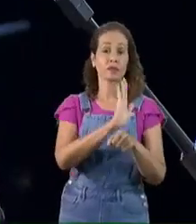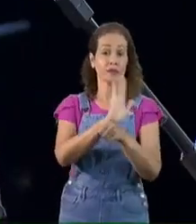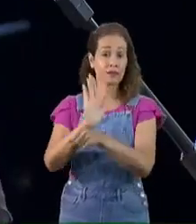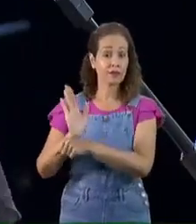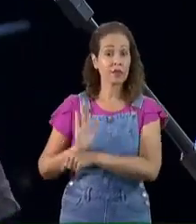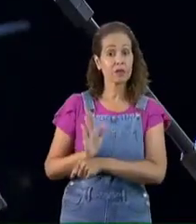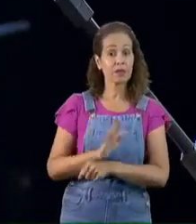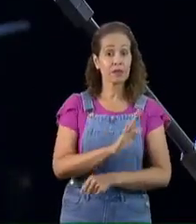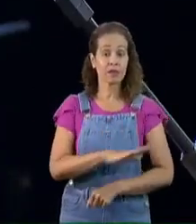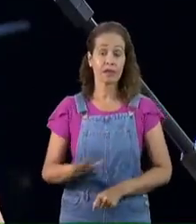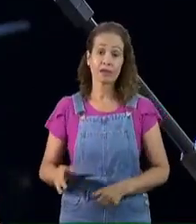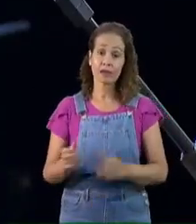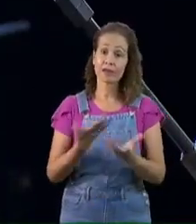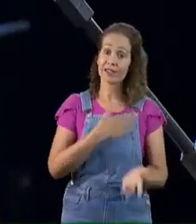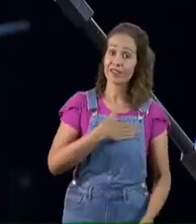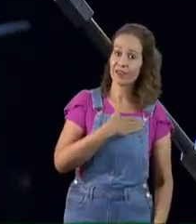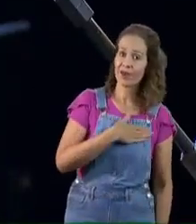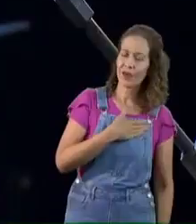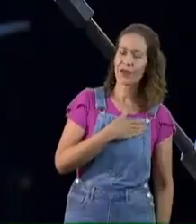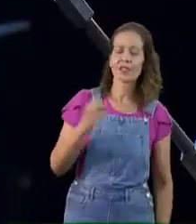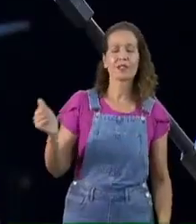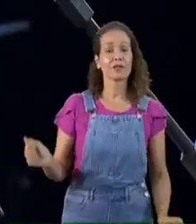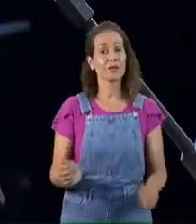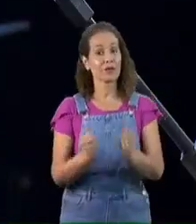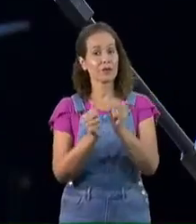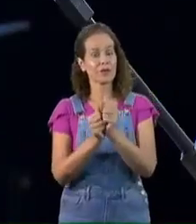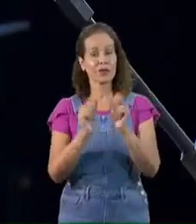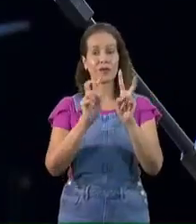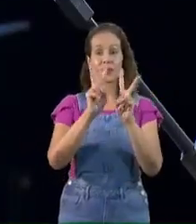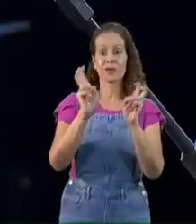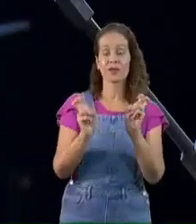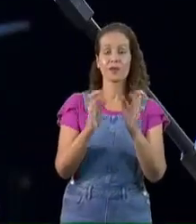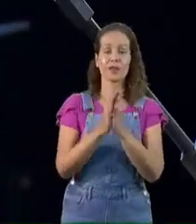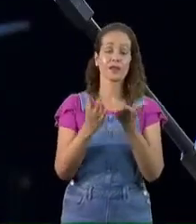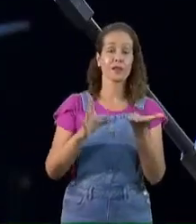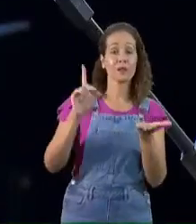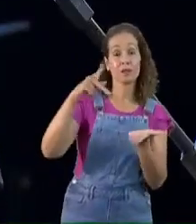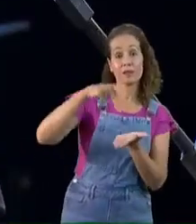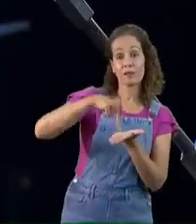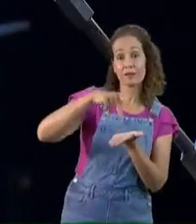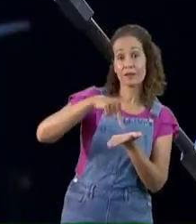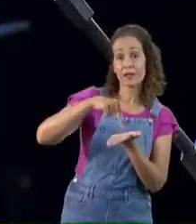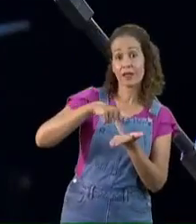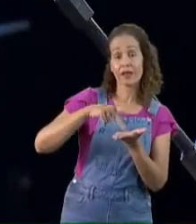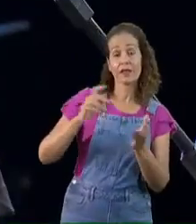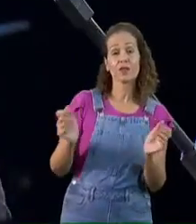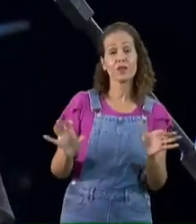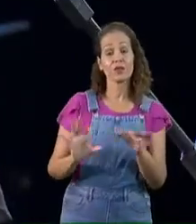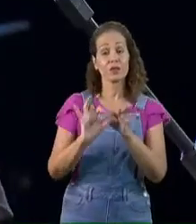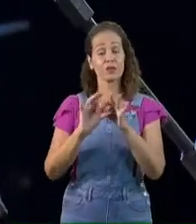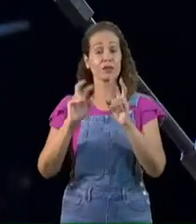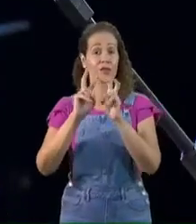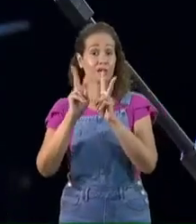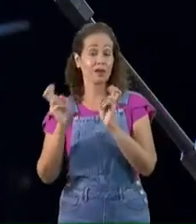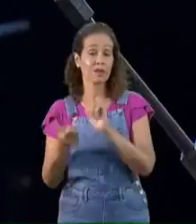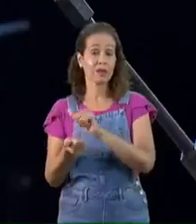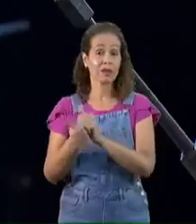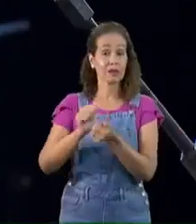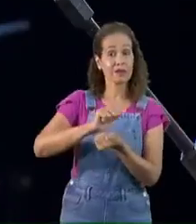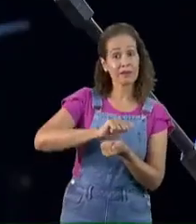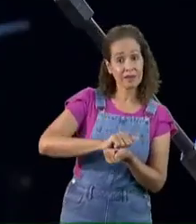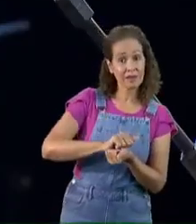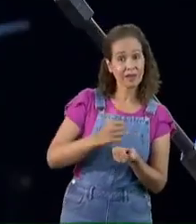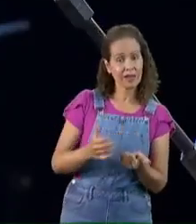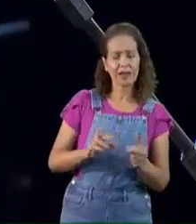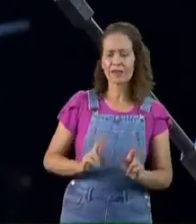crianças gostam, junto com a temática bíblica, pegava verdades bíblicas e colocava um tema que eles conseguiam adaptar. Então, é algo